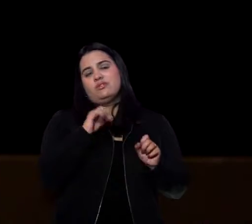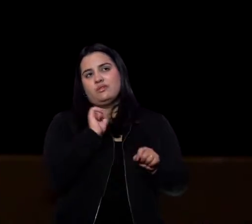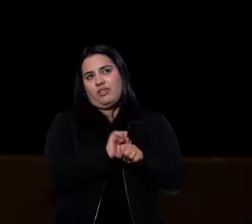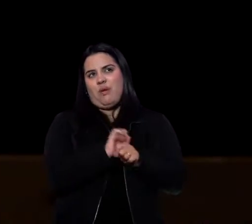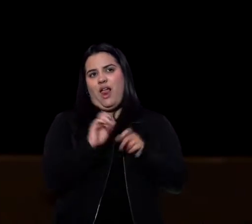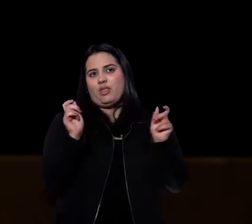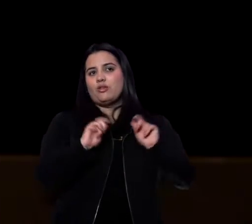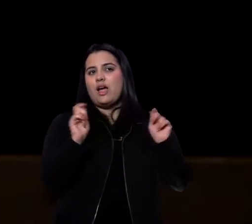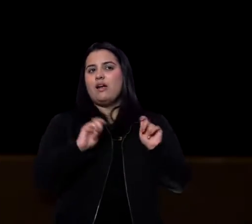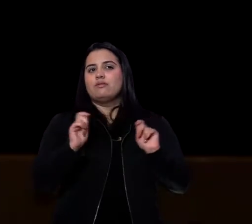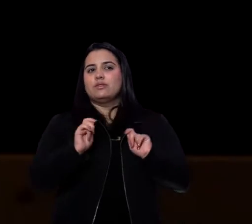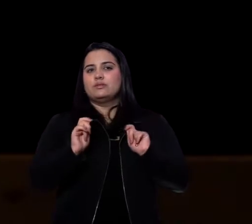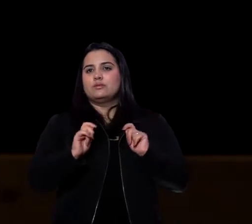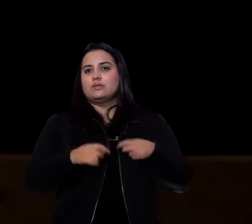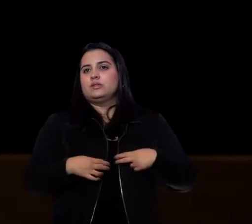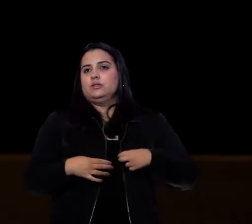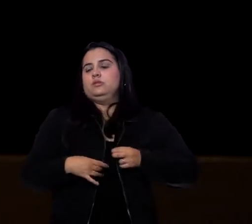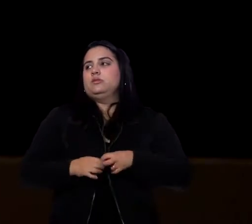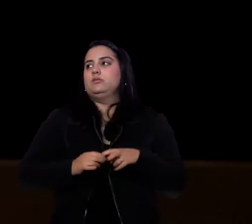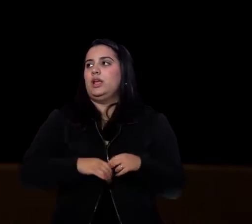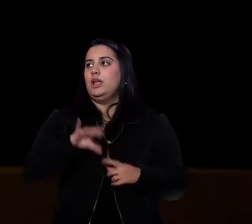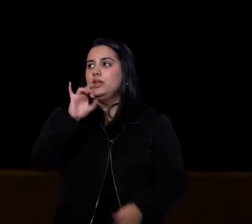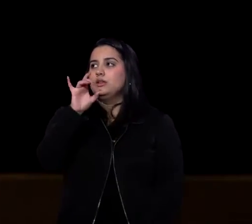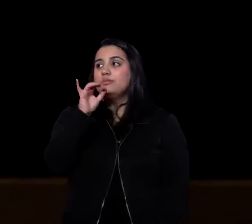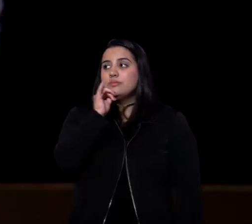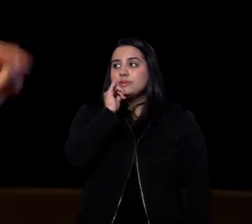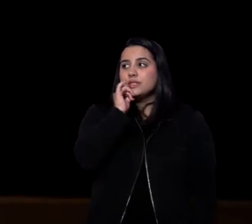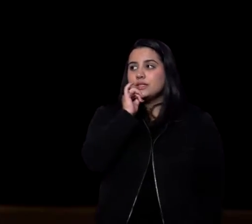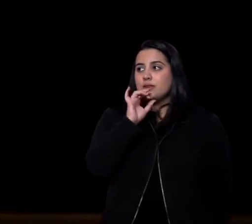assim. Sabe? Isso é só um exemplo de que